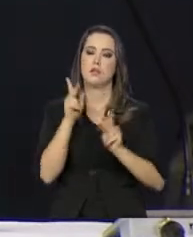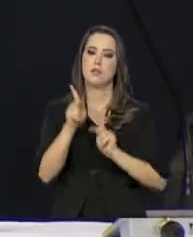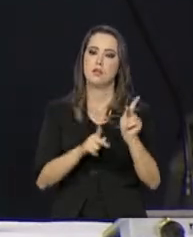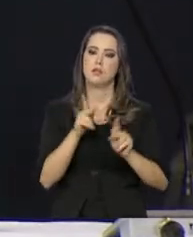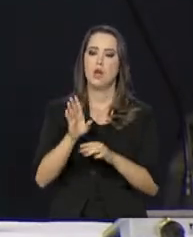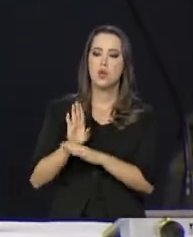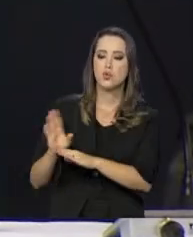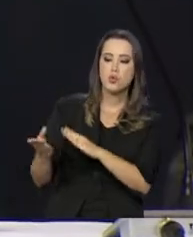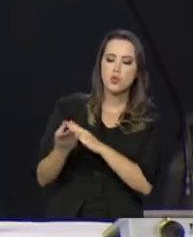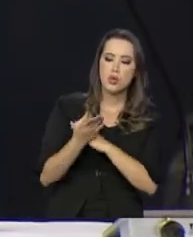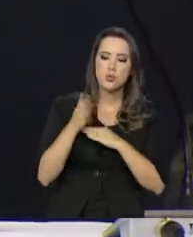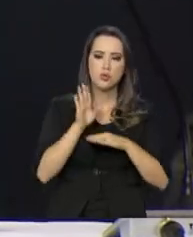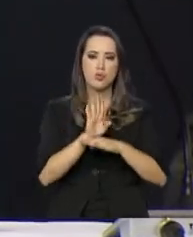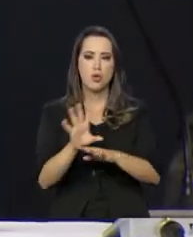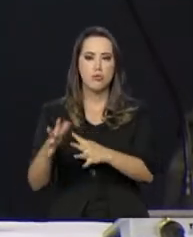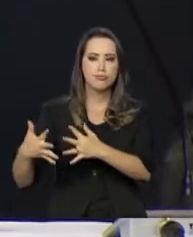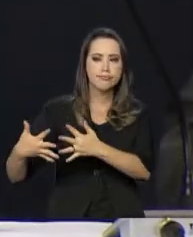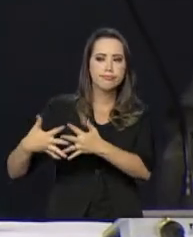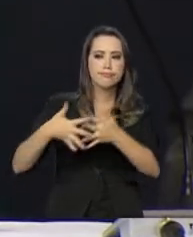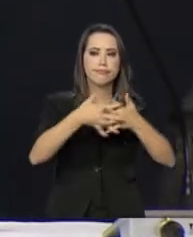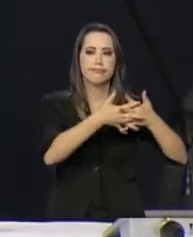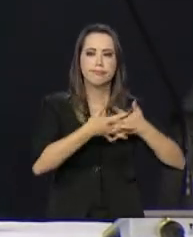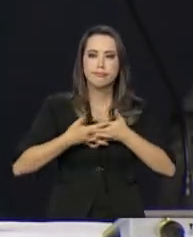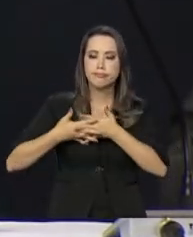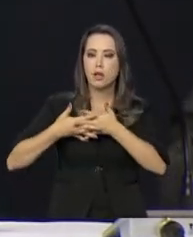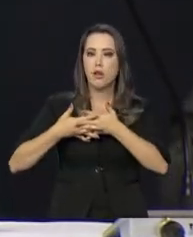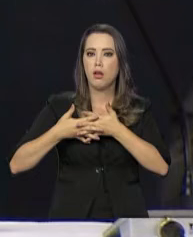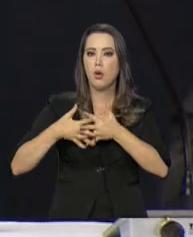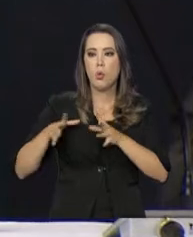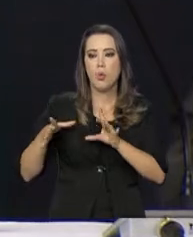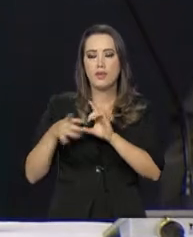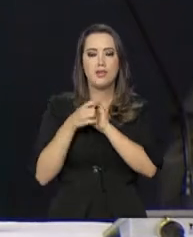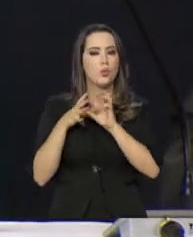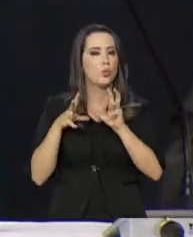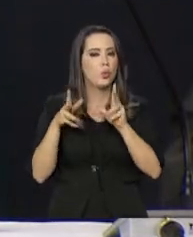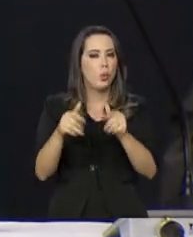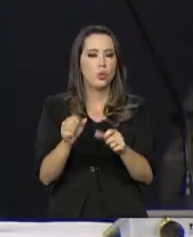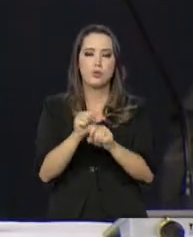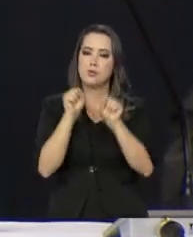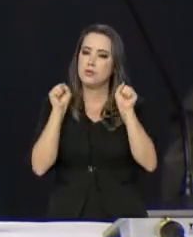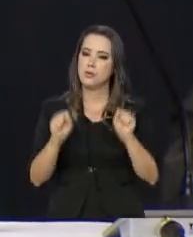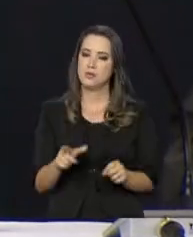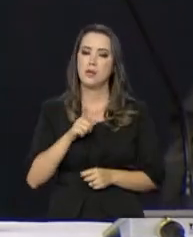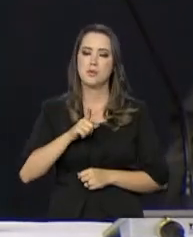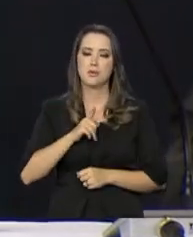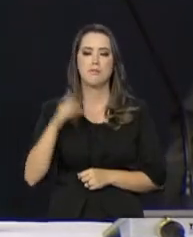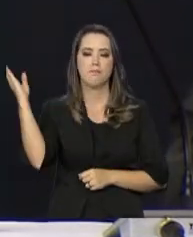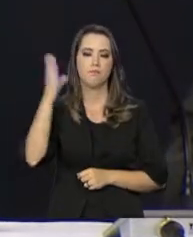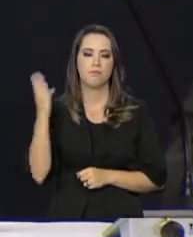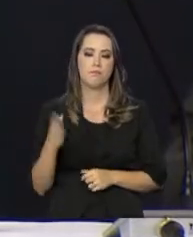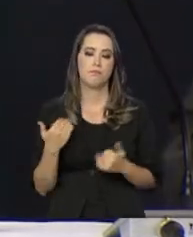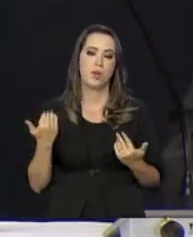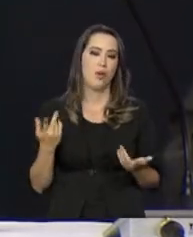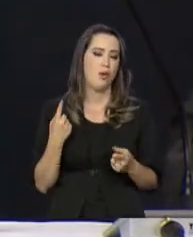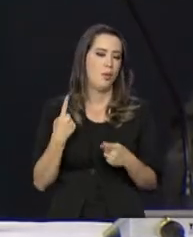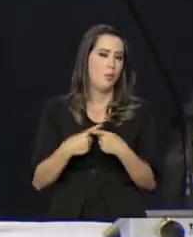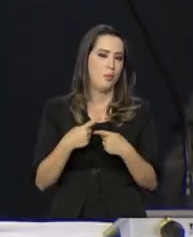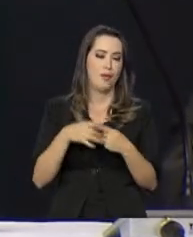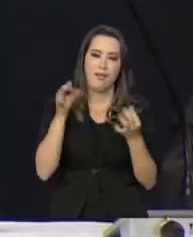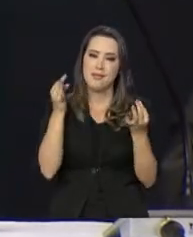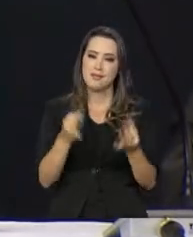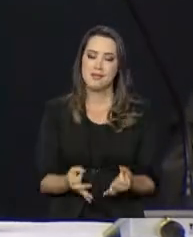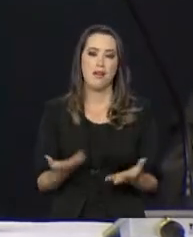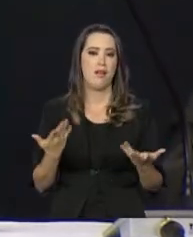cooperação a dos vários sistemas de segurança pública é no país por razões concretas